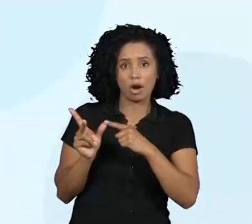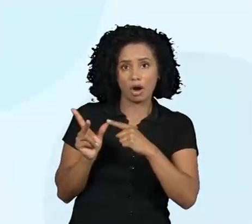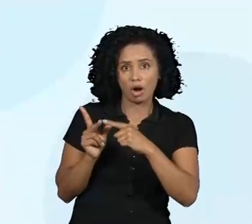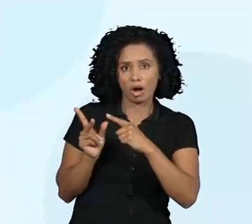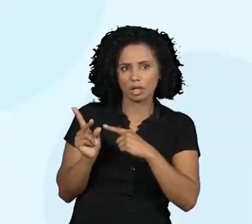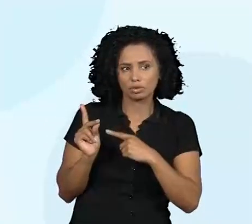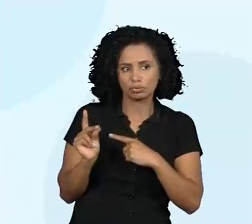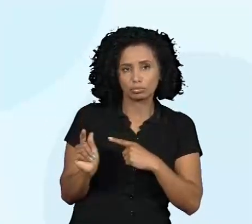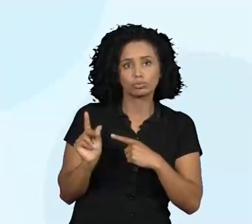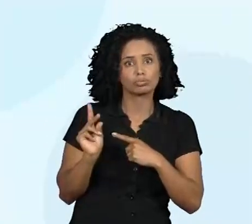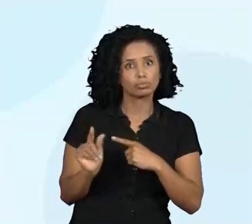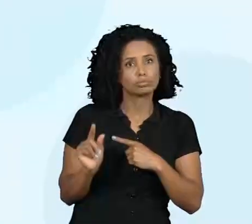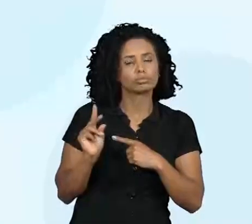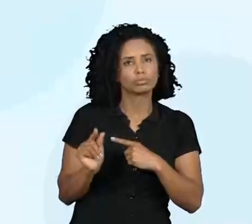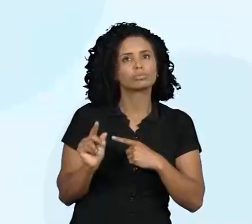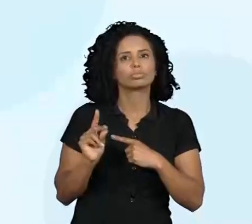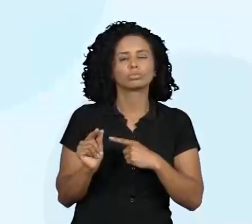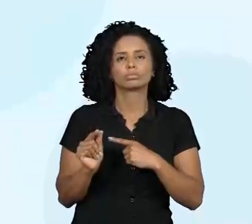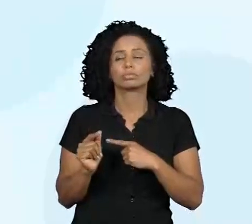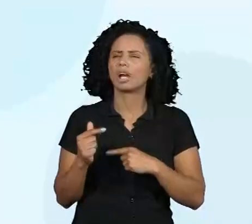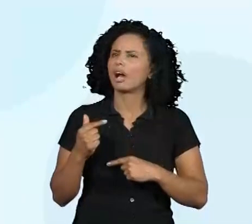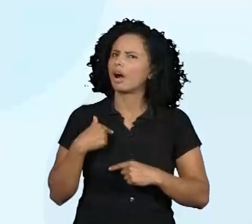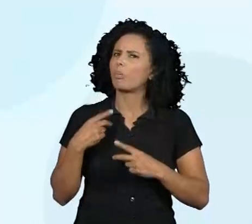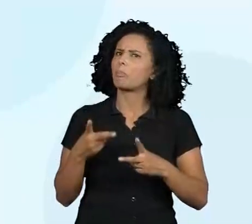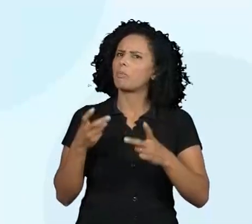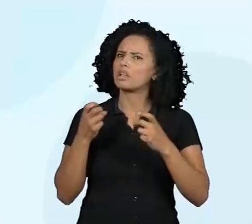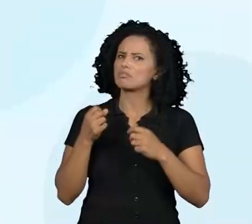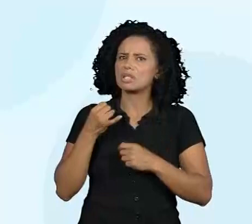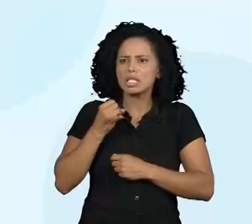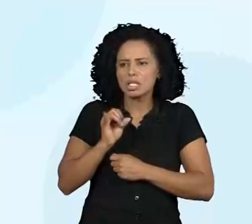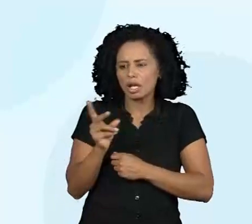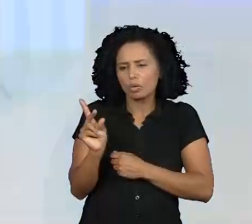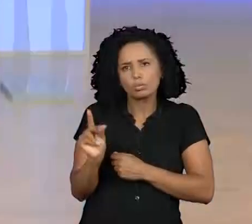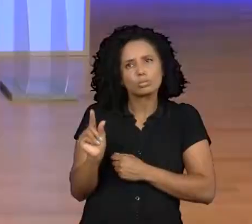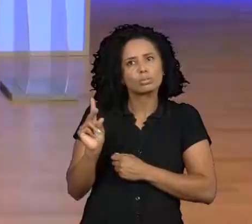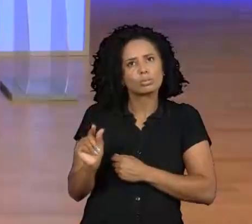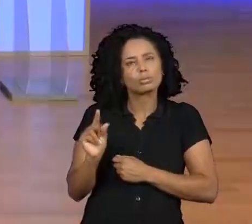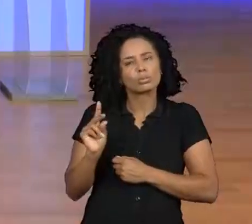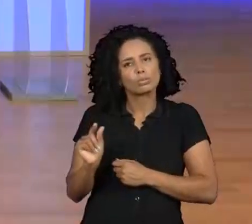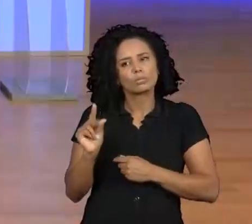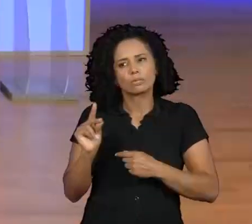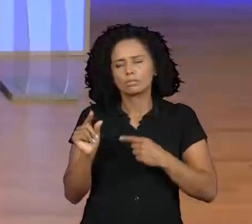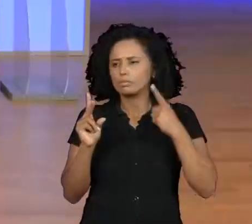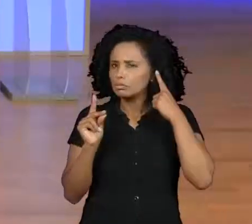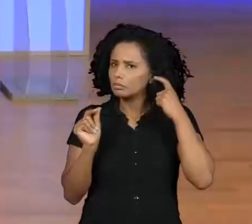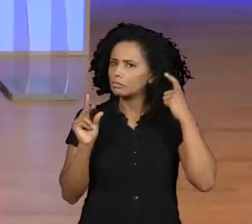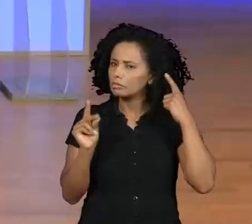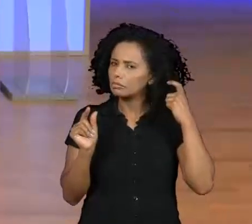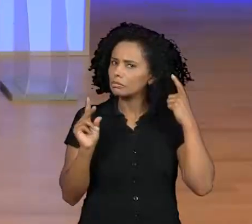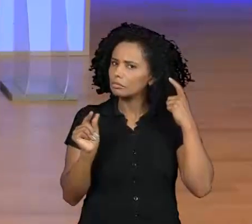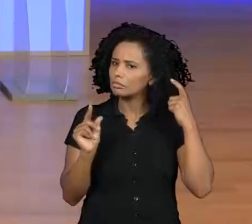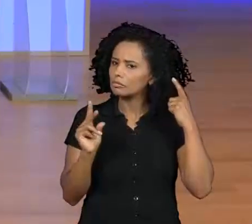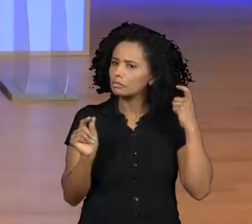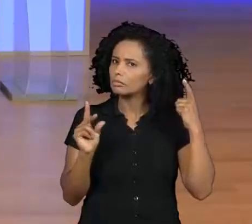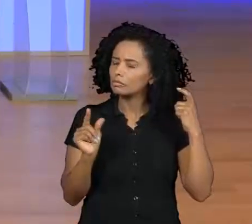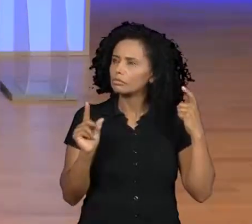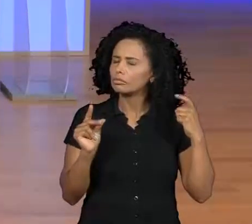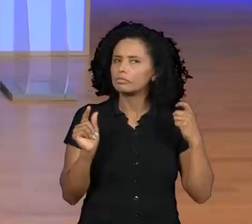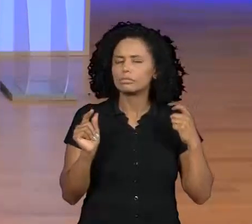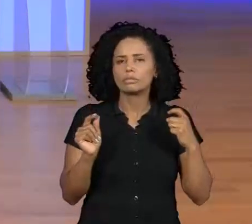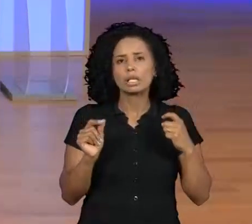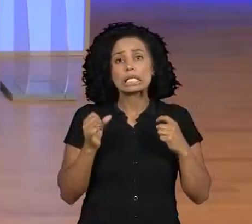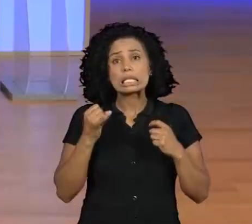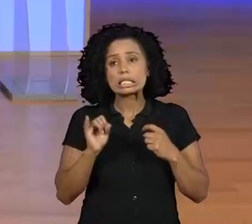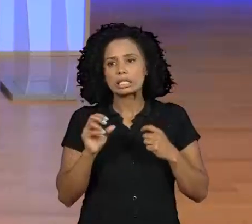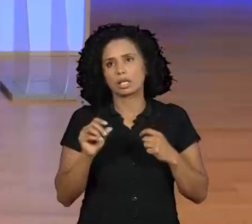Olha, professora Genô, eu notei aqui ao estalar os dedos que o som produzido pelos meus dedos é diferente da mão direita para a mão